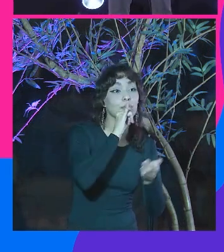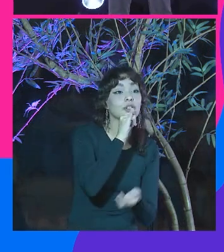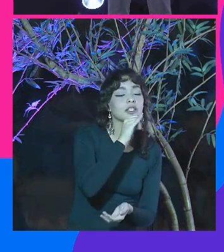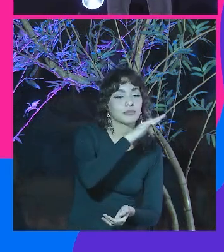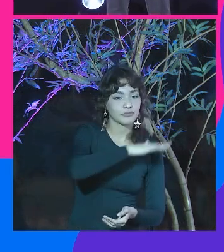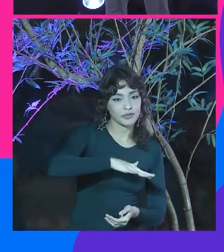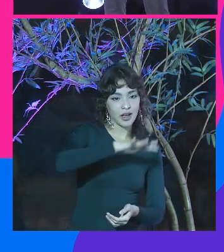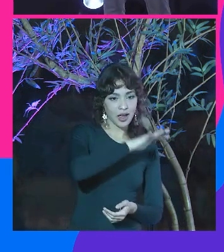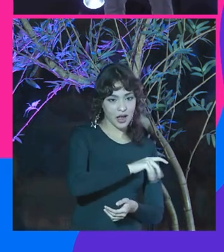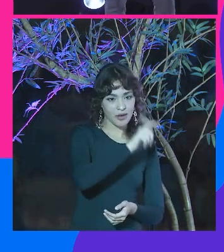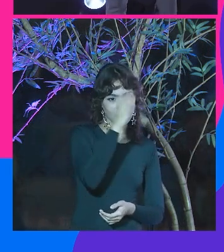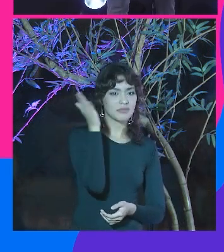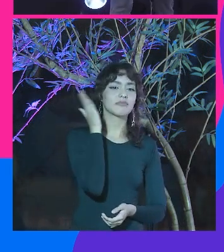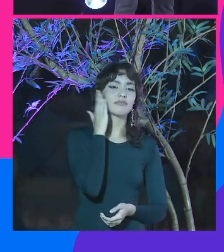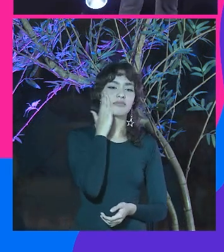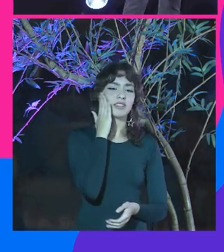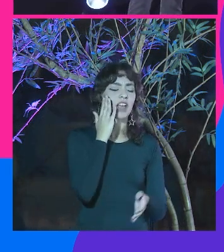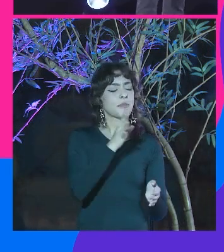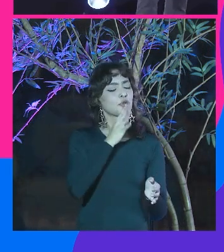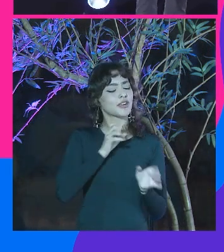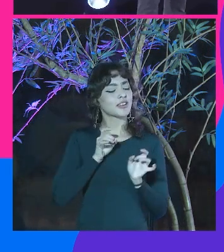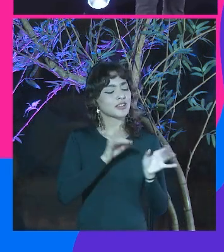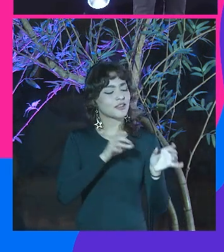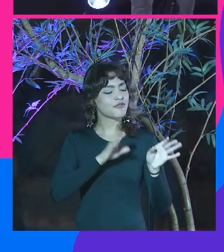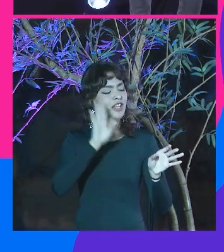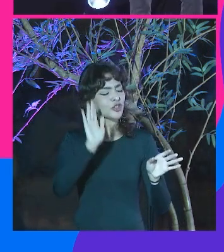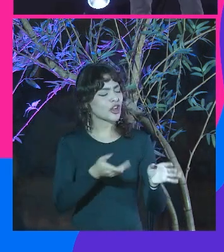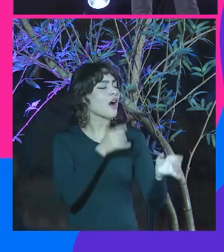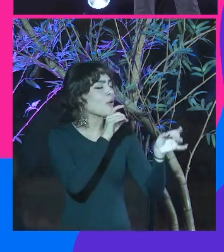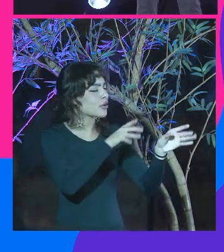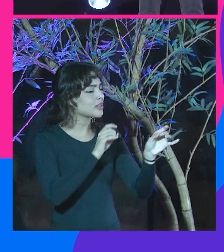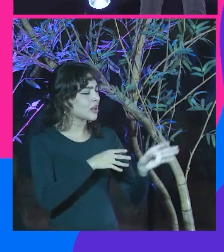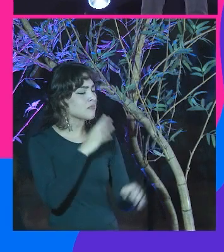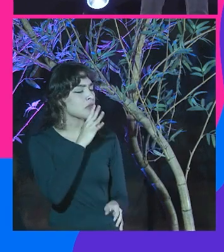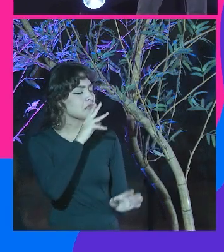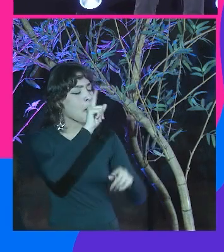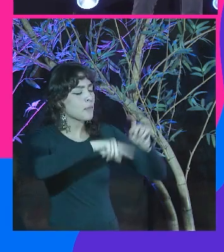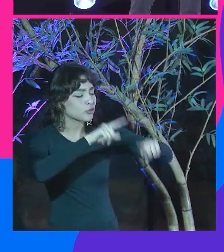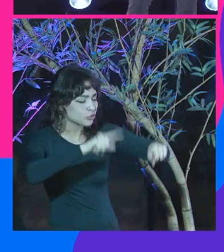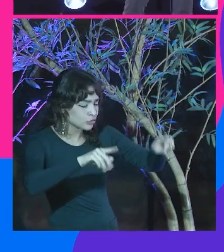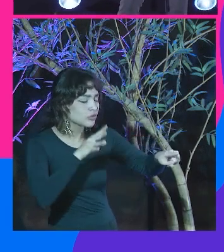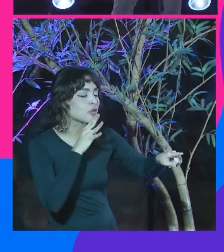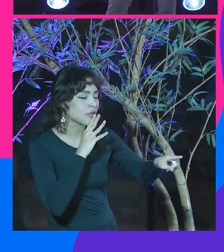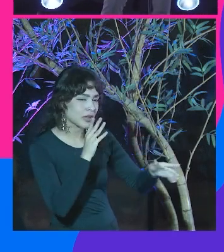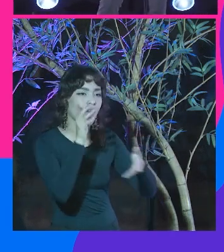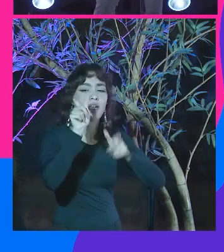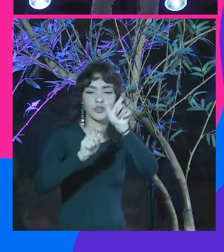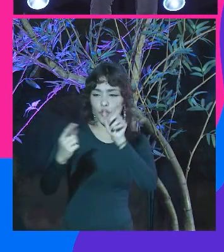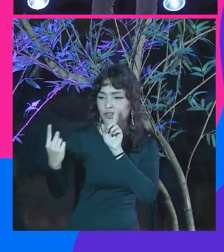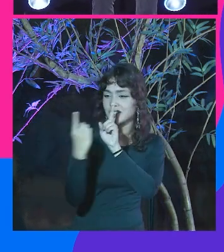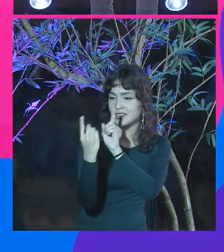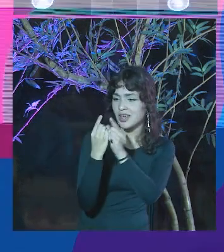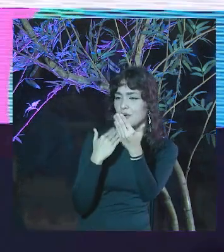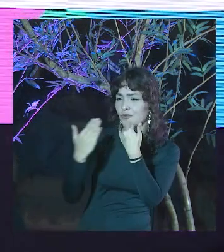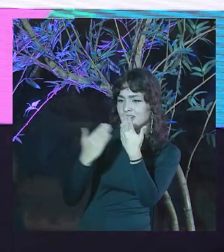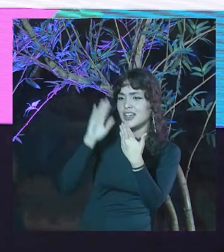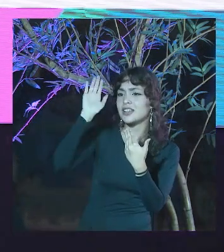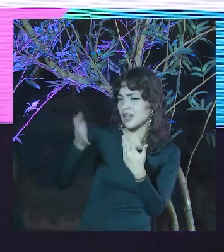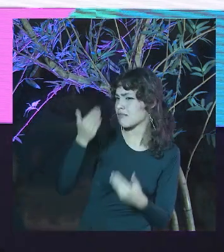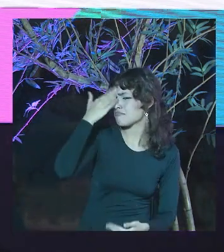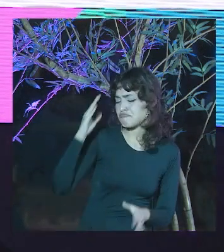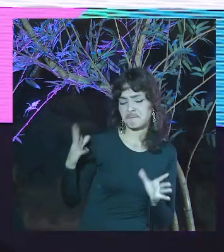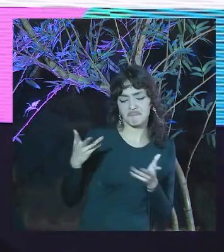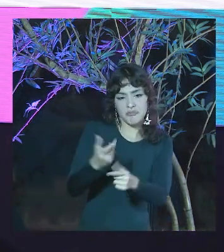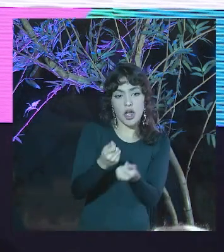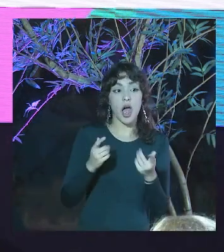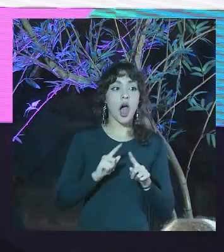pessoa que conhece o processo de venda. Sabe o que vende, conhece o produto, sabe conversar com o consumidor. Legal.